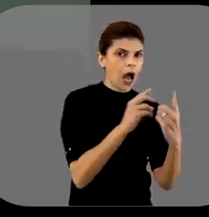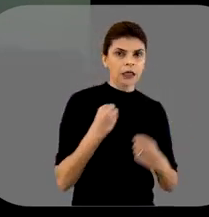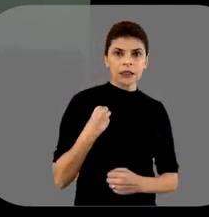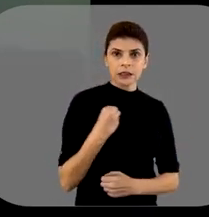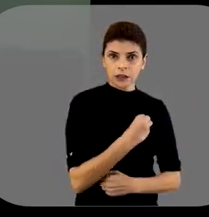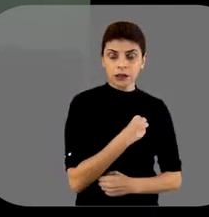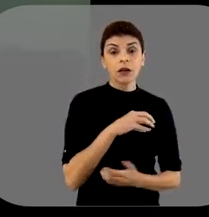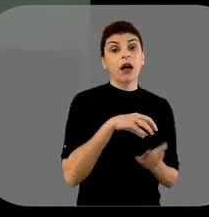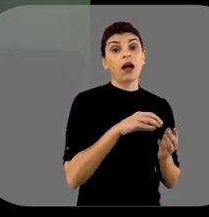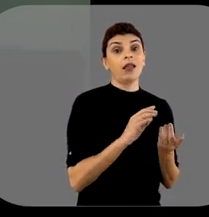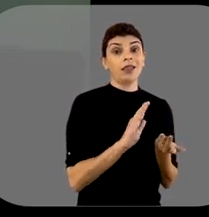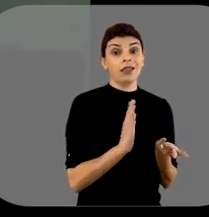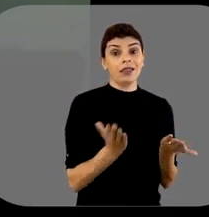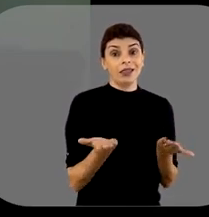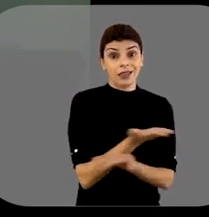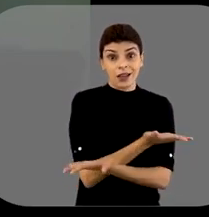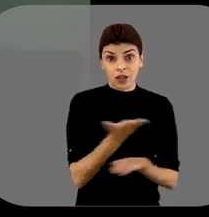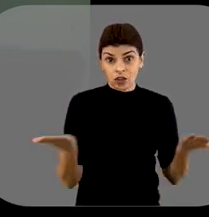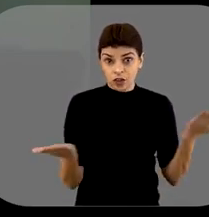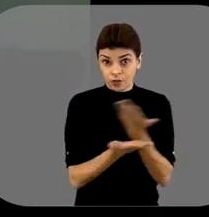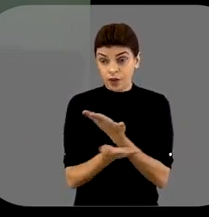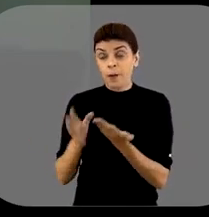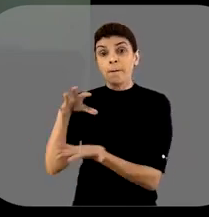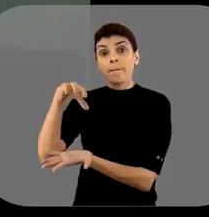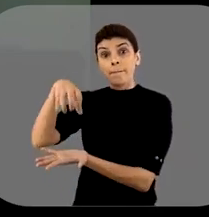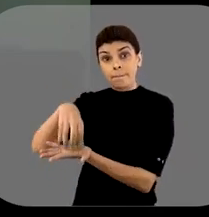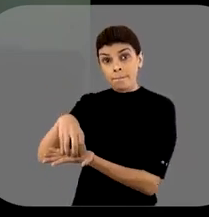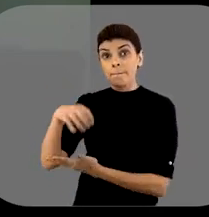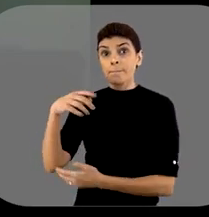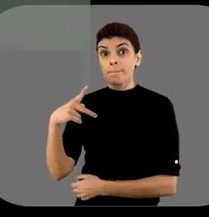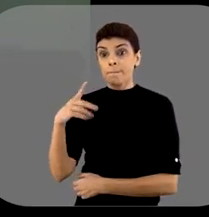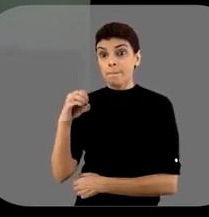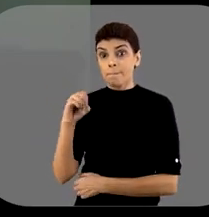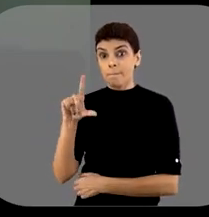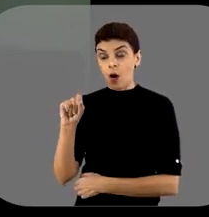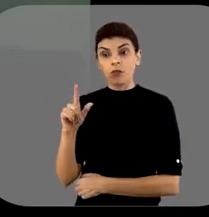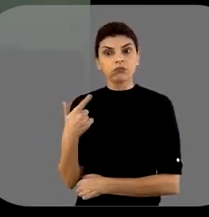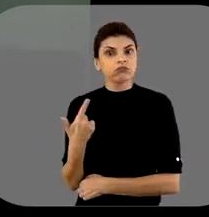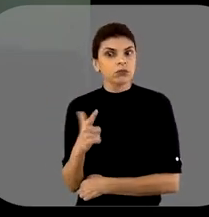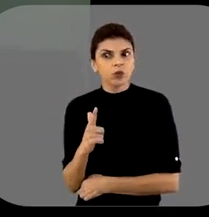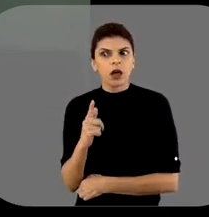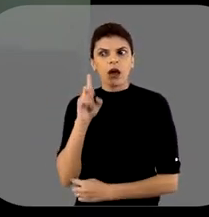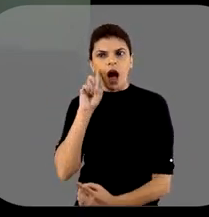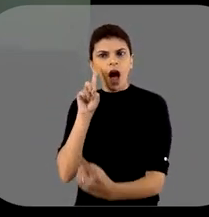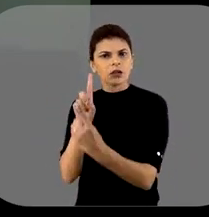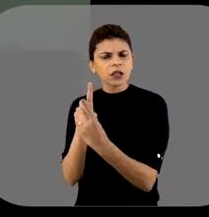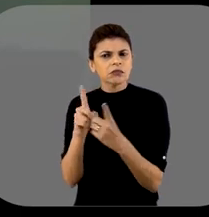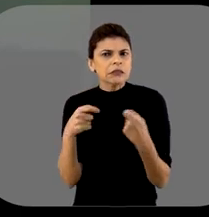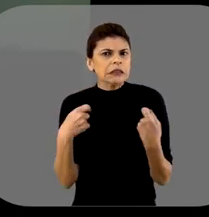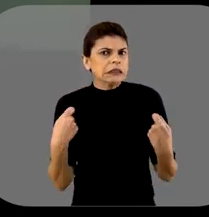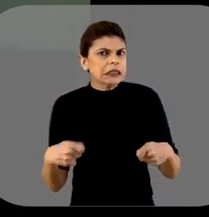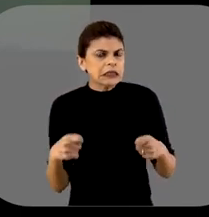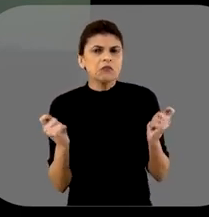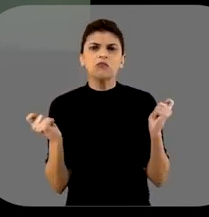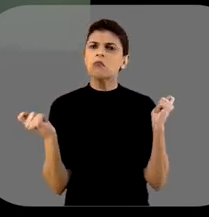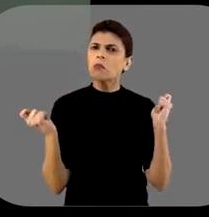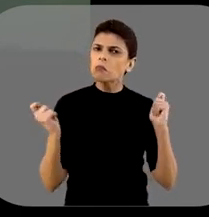para polo e caso no polo não tenha a devida atendimento necessário que